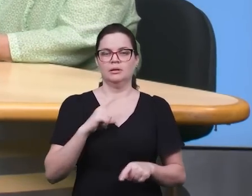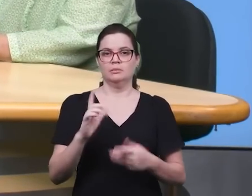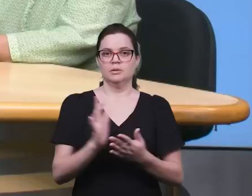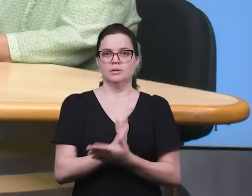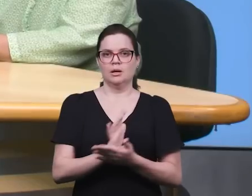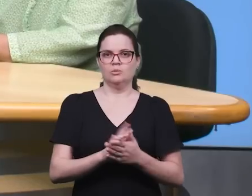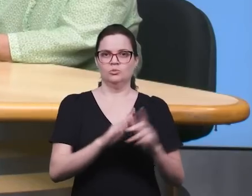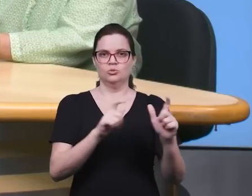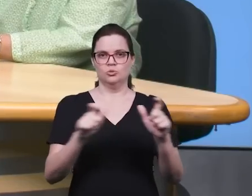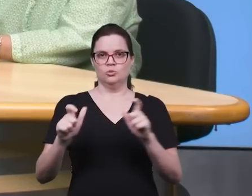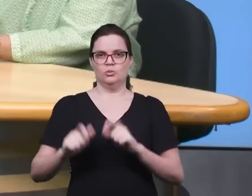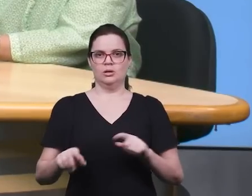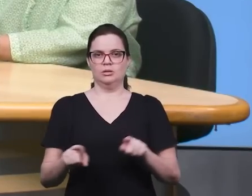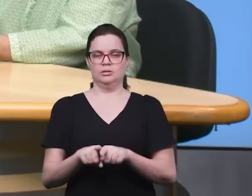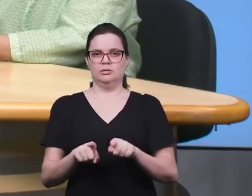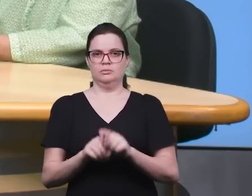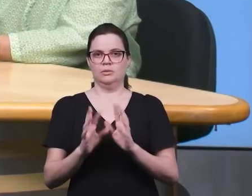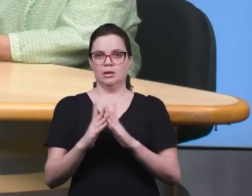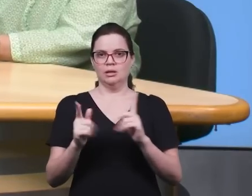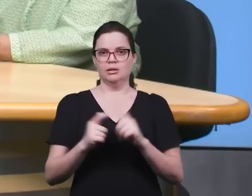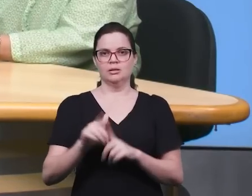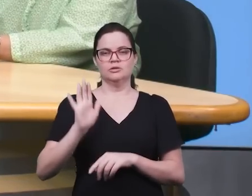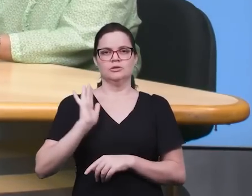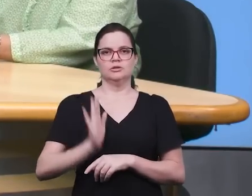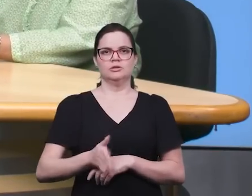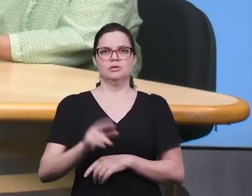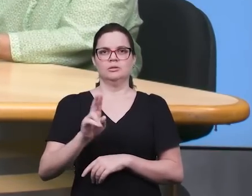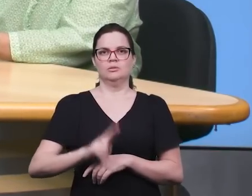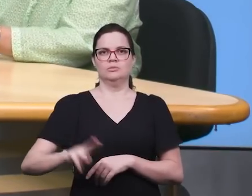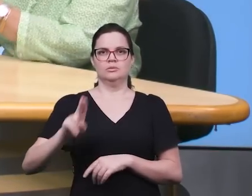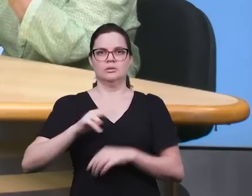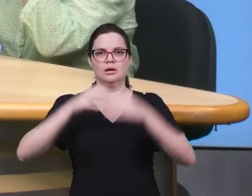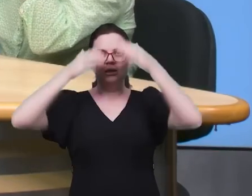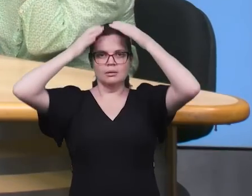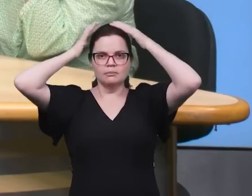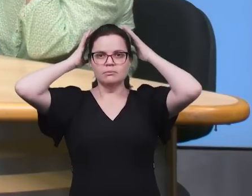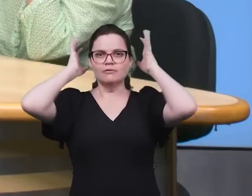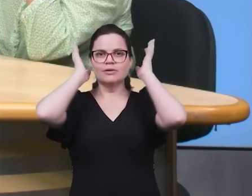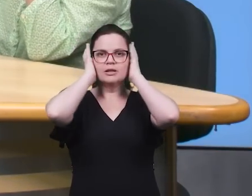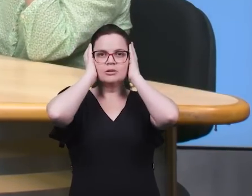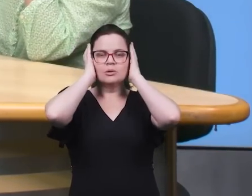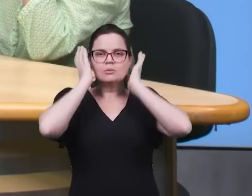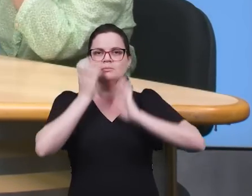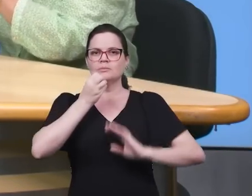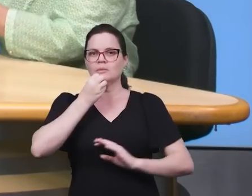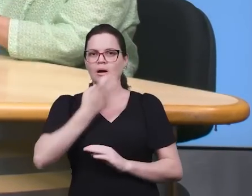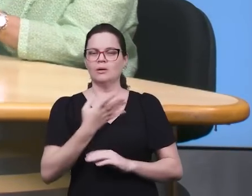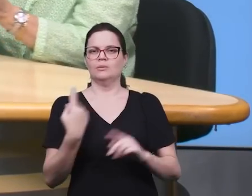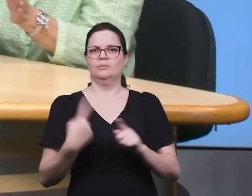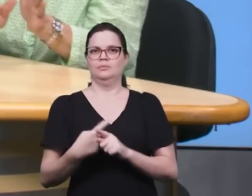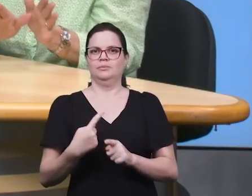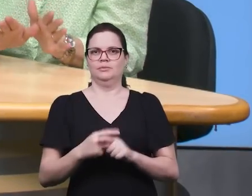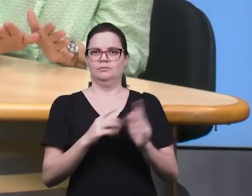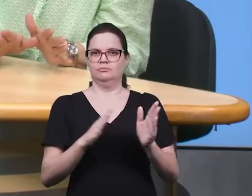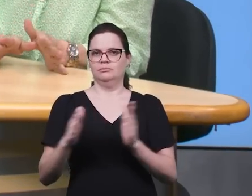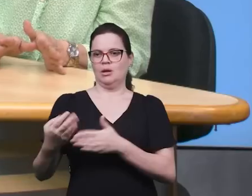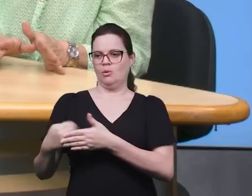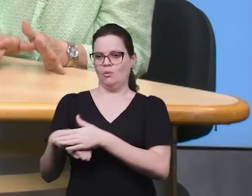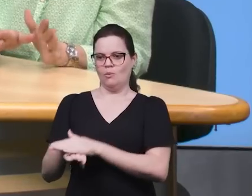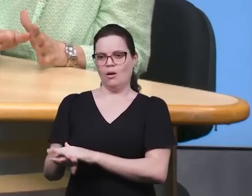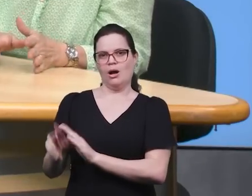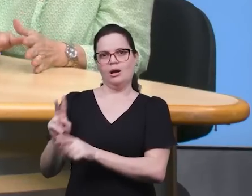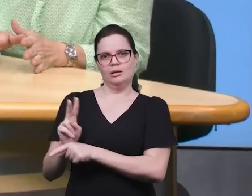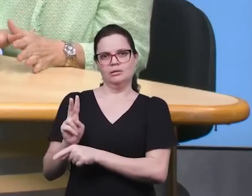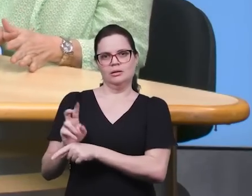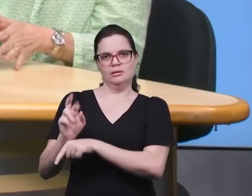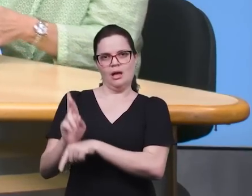locais, algumas igrejas também já estão utilizando aqueles abafadores de vidro, tem lá de